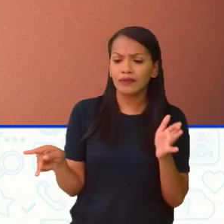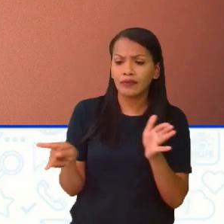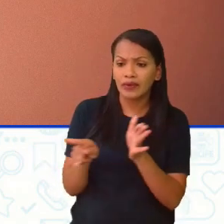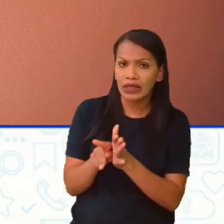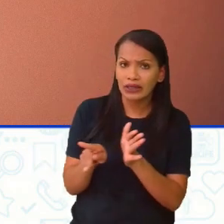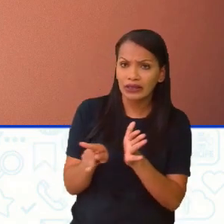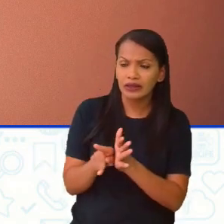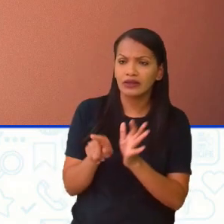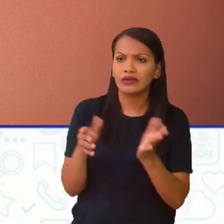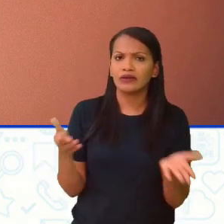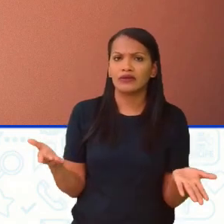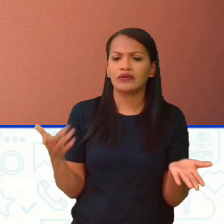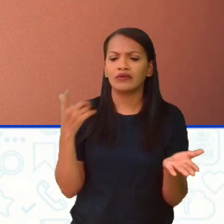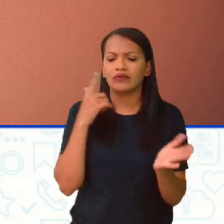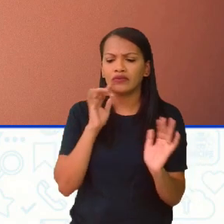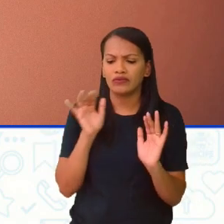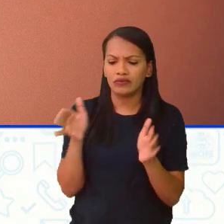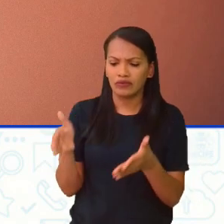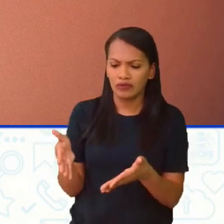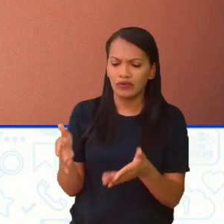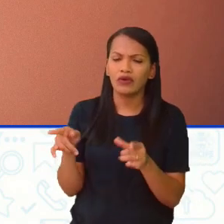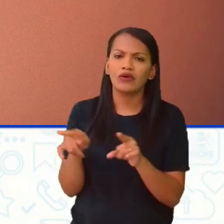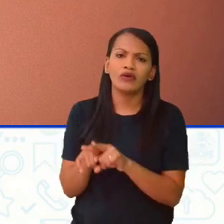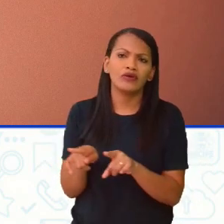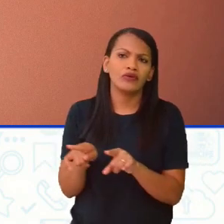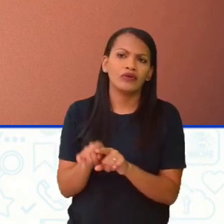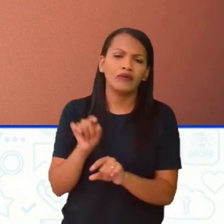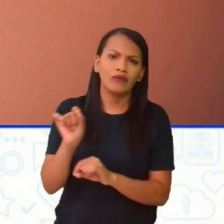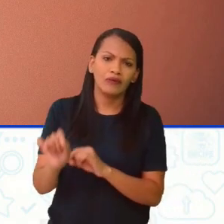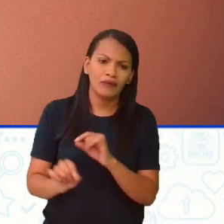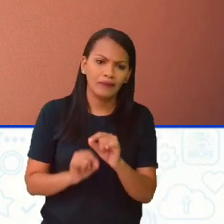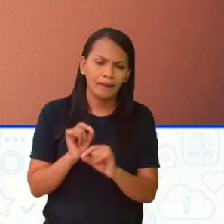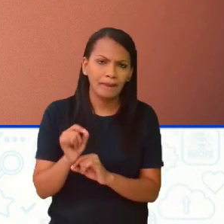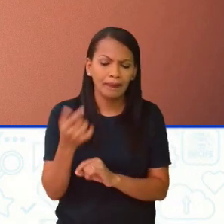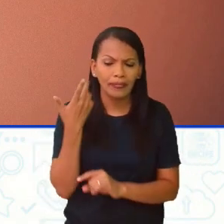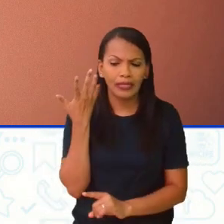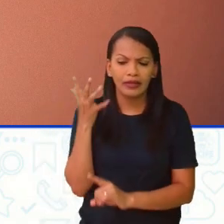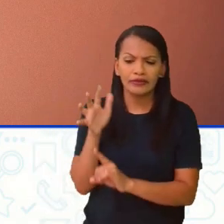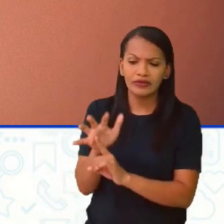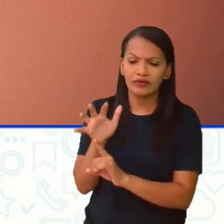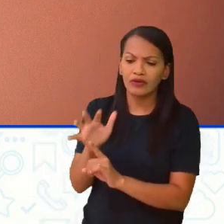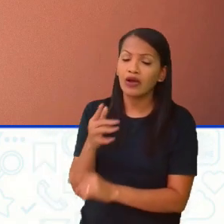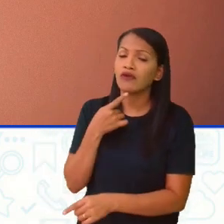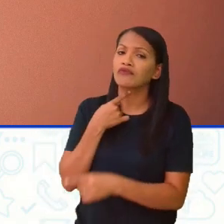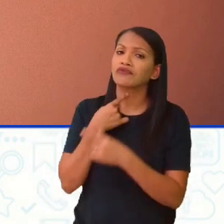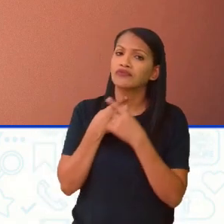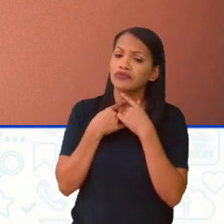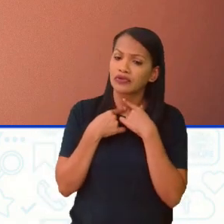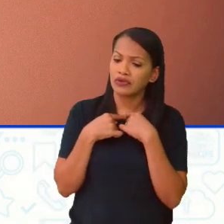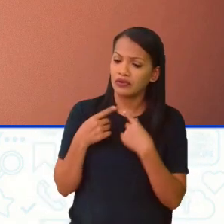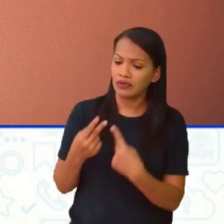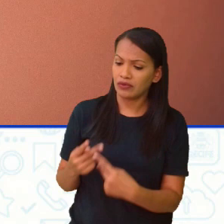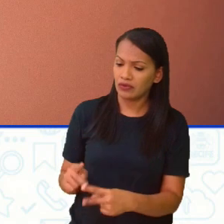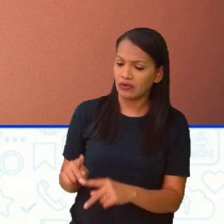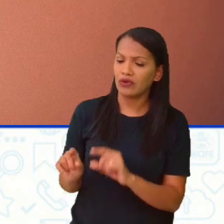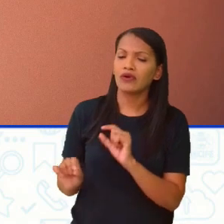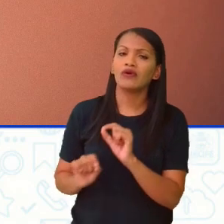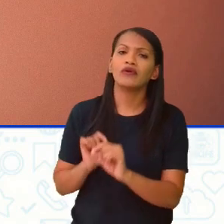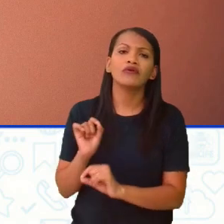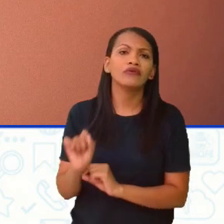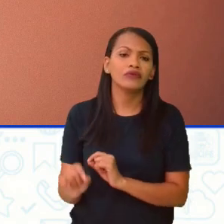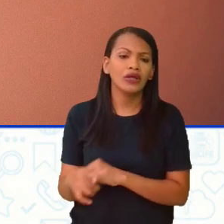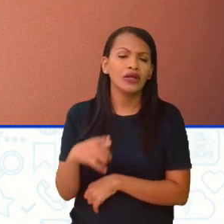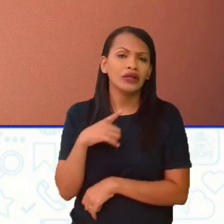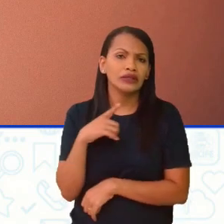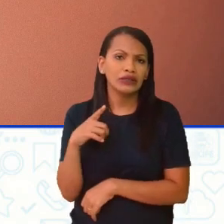pertencimento, sobre a vocação e sobre não ceder diante das influências e desejos do outro. De elemento inusitado,